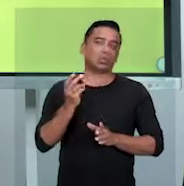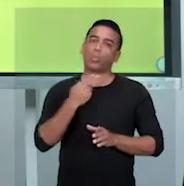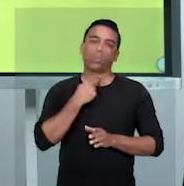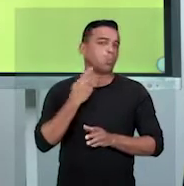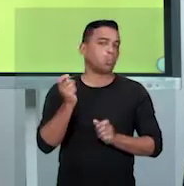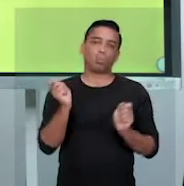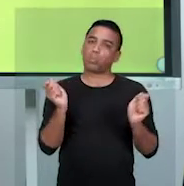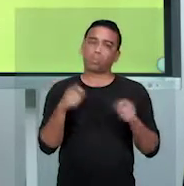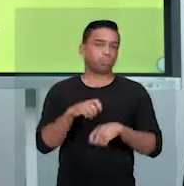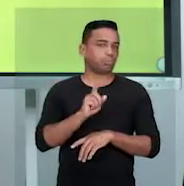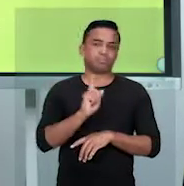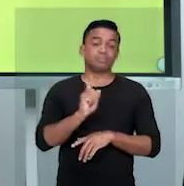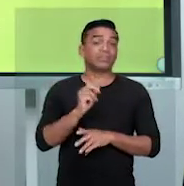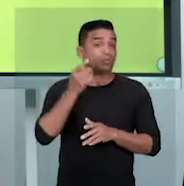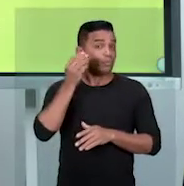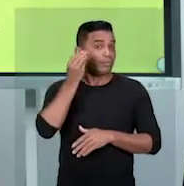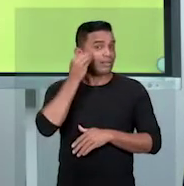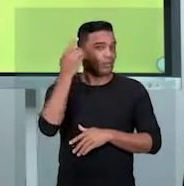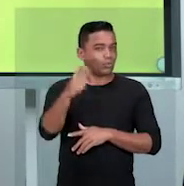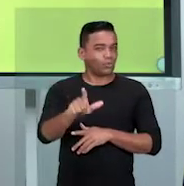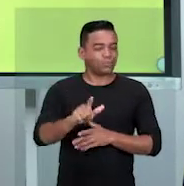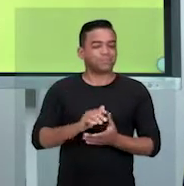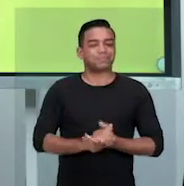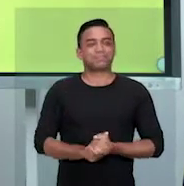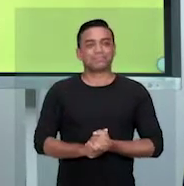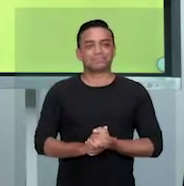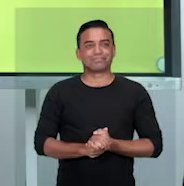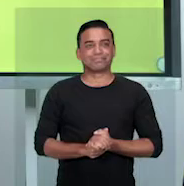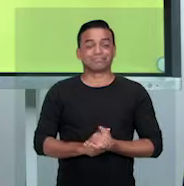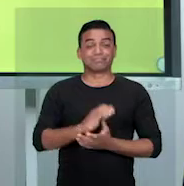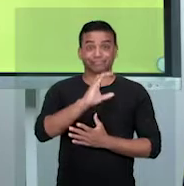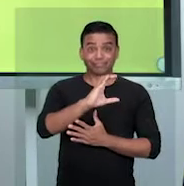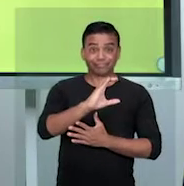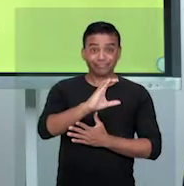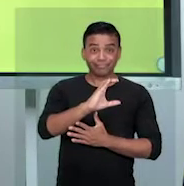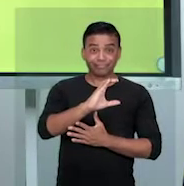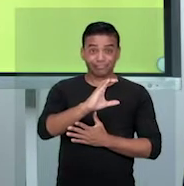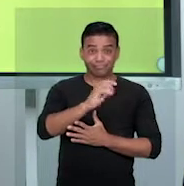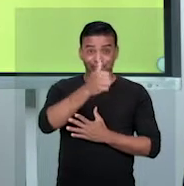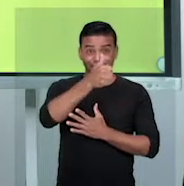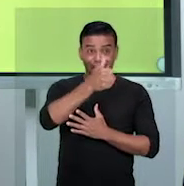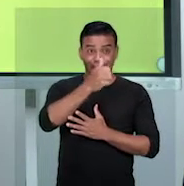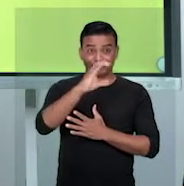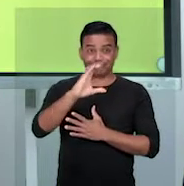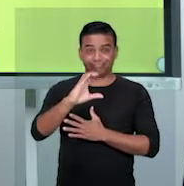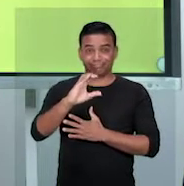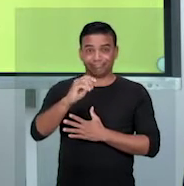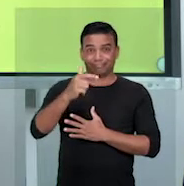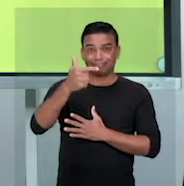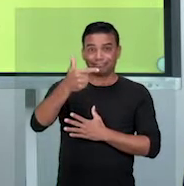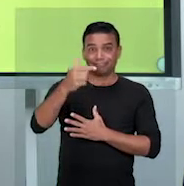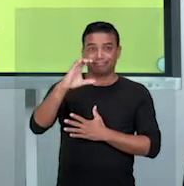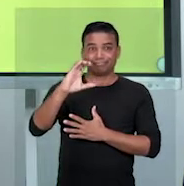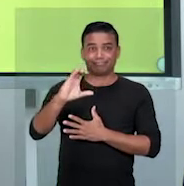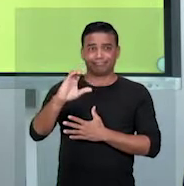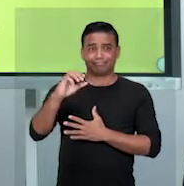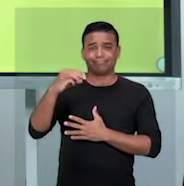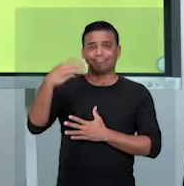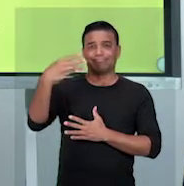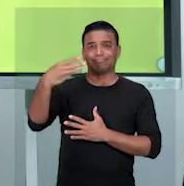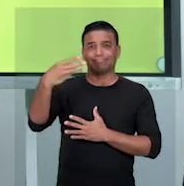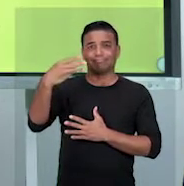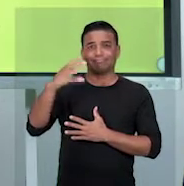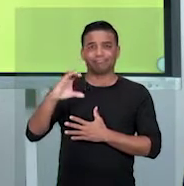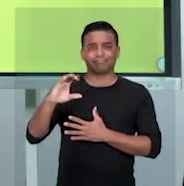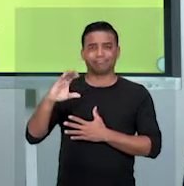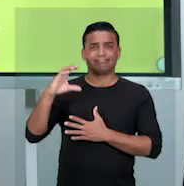daqui. Vamos tentar outro jeito, ó. Esse carbono, esse, aqui, aqui e